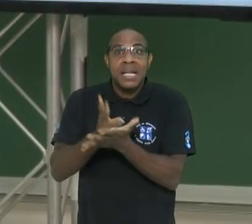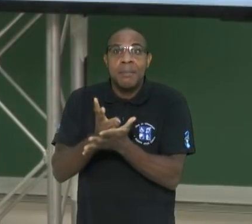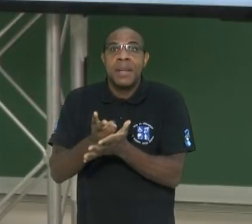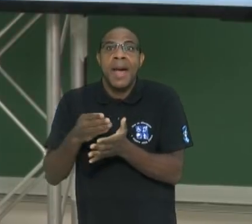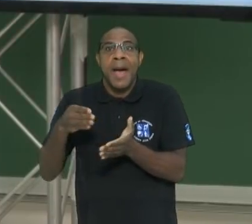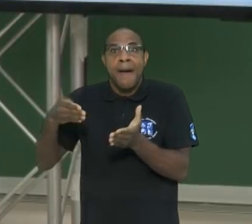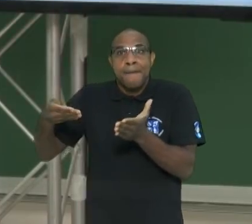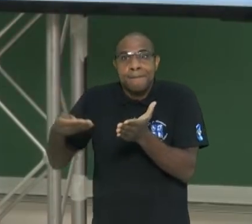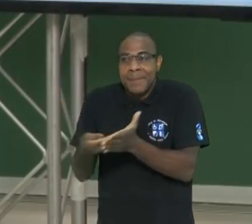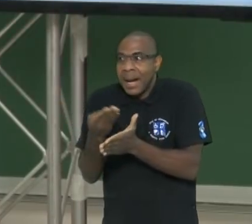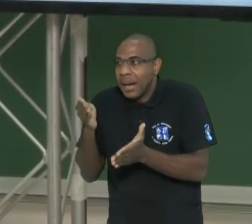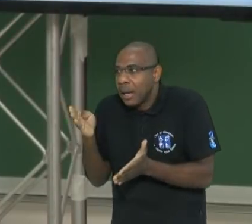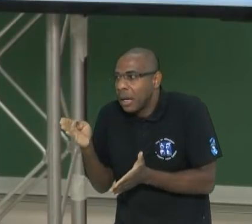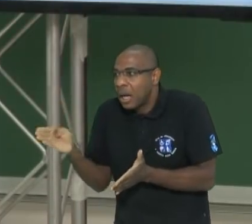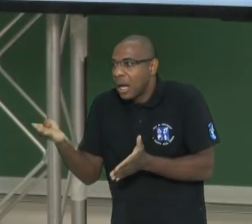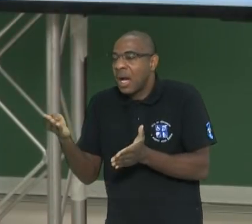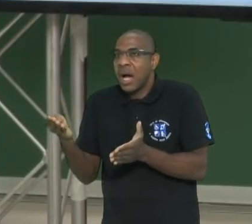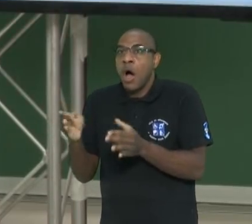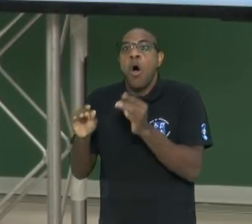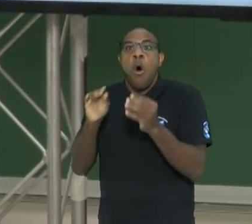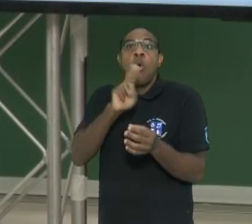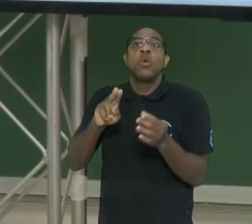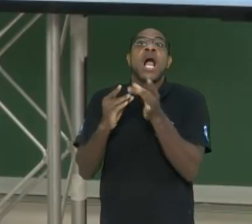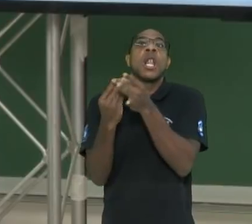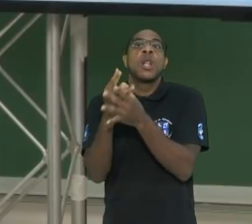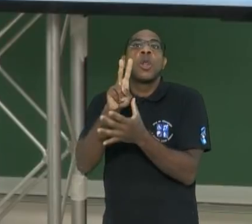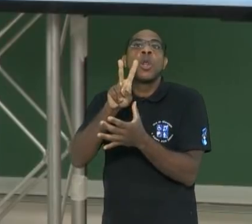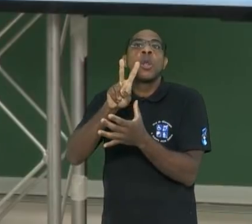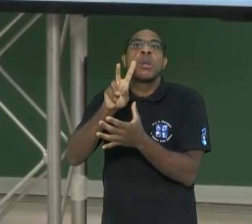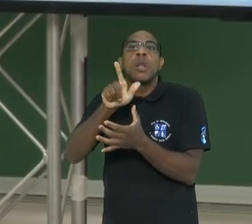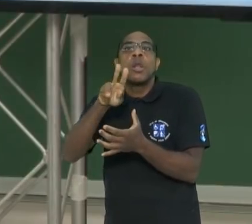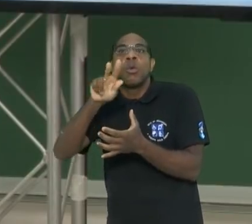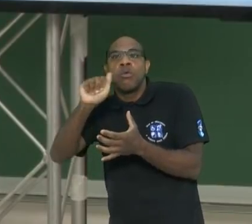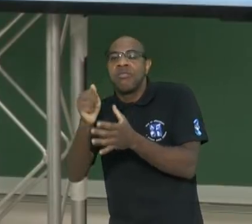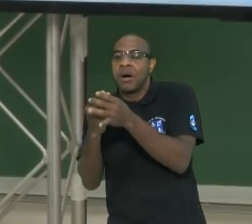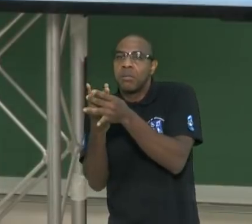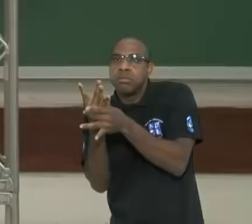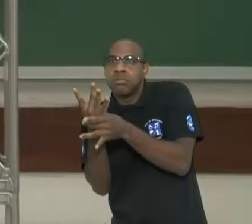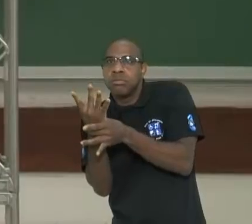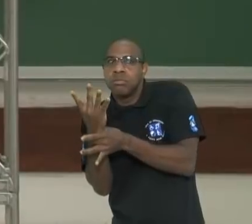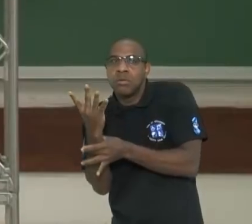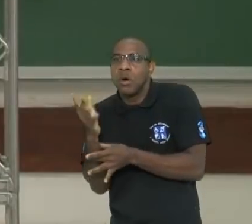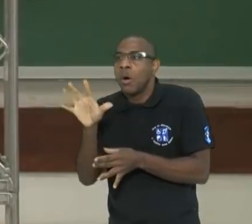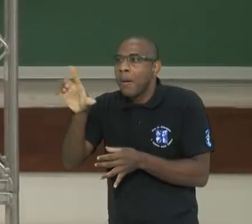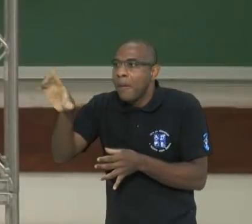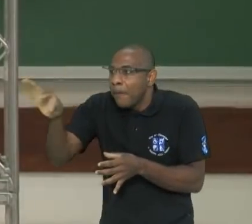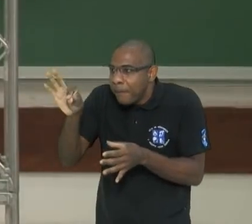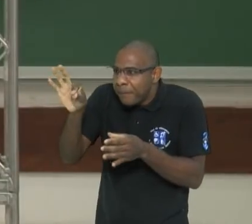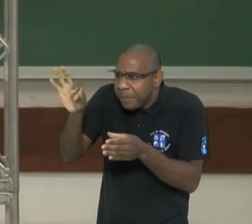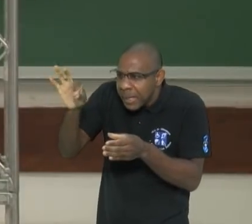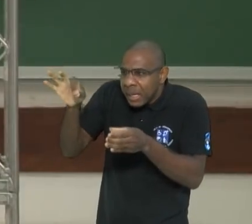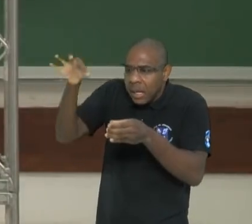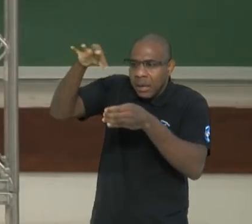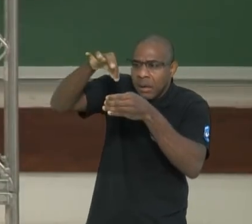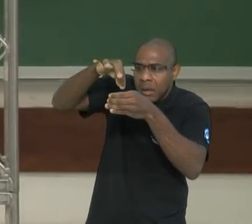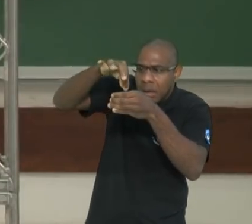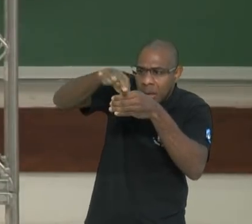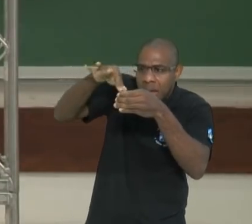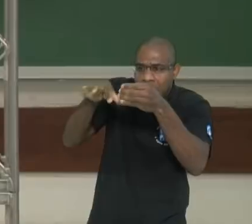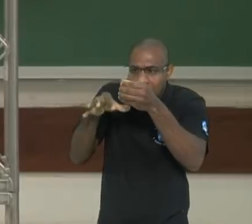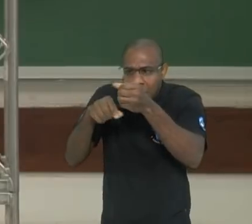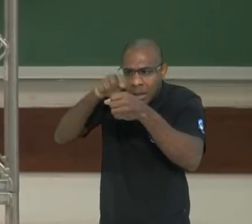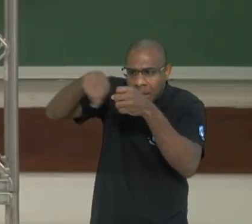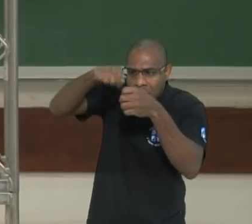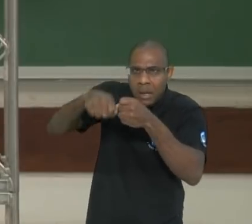com algum objeto, o chinelo normalmente, né? Ou coletar esse insetinho num plastiquinho